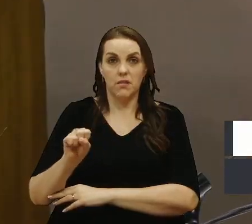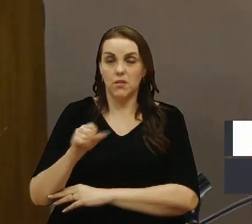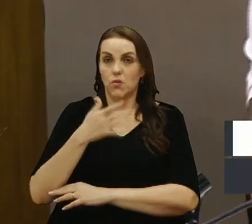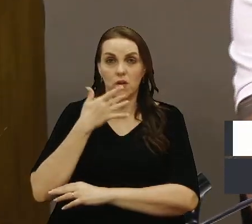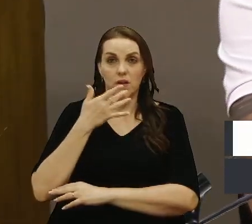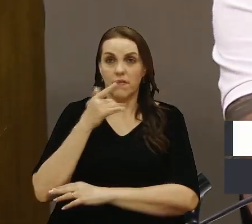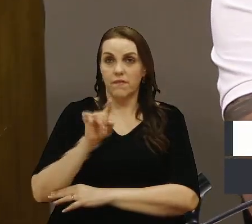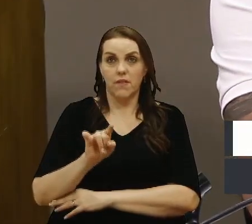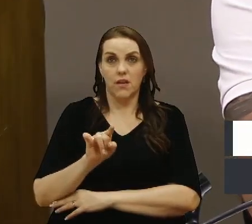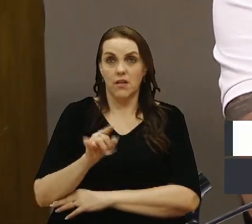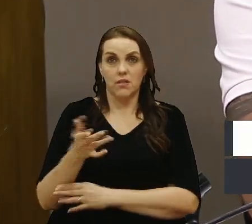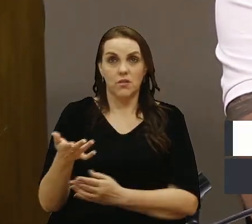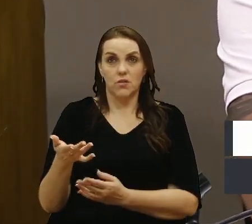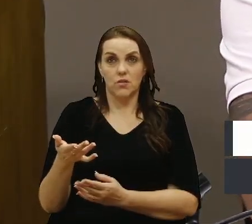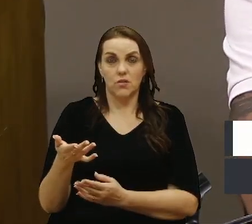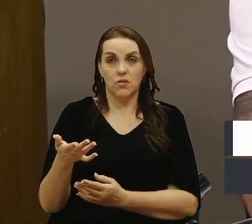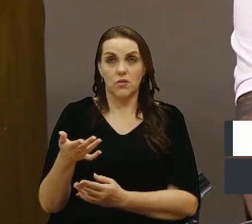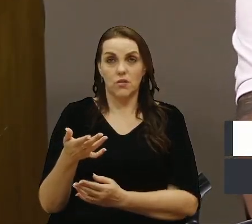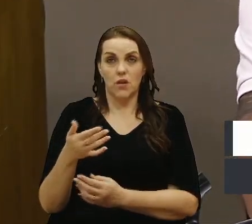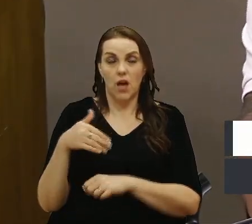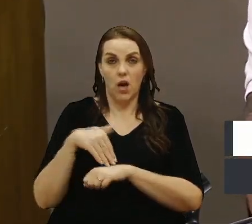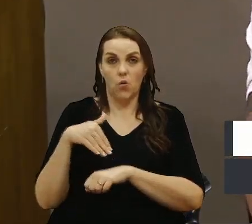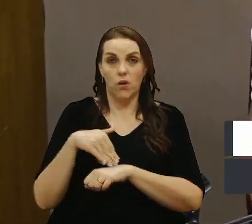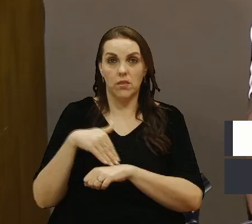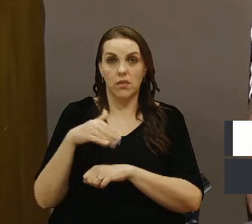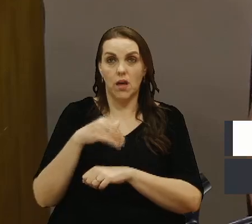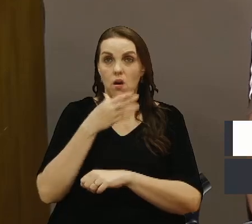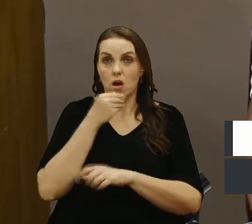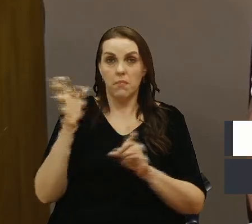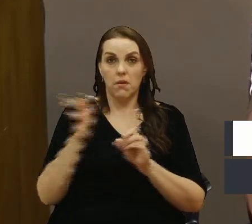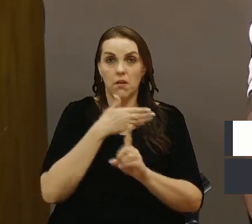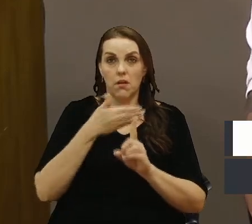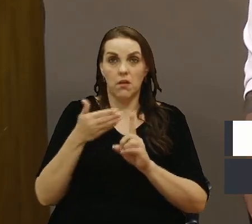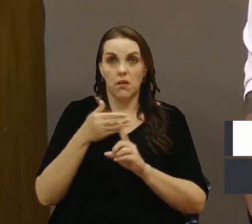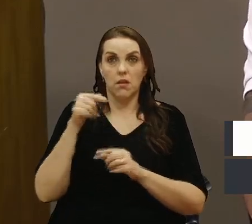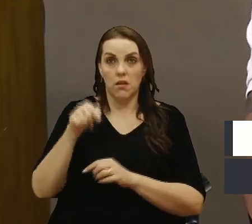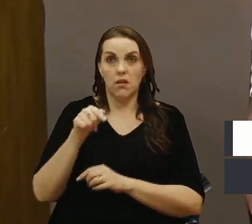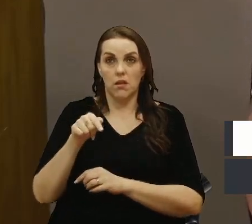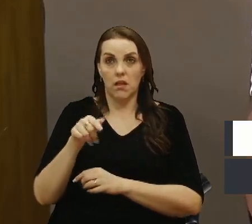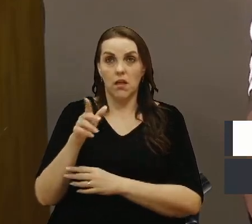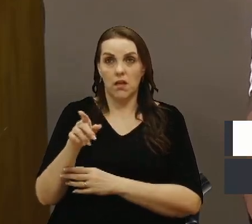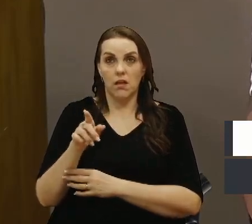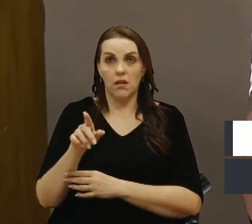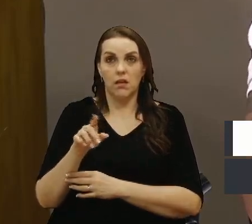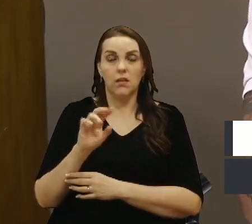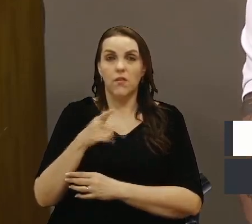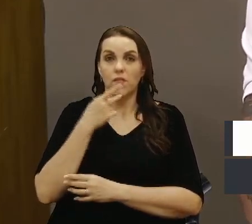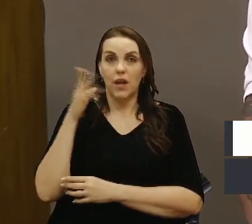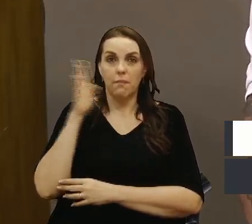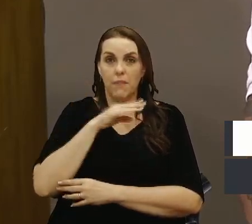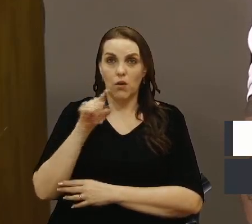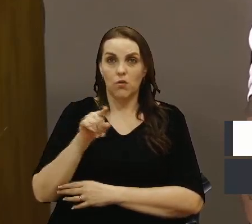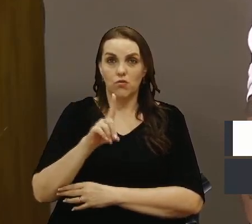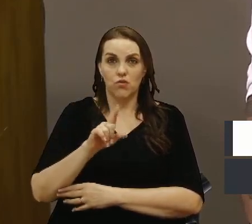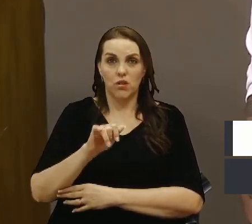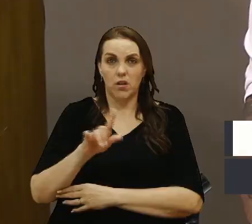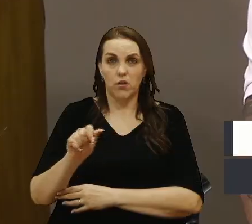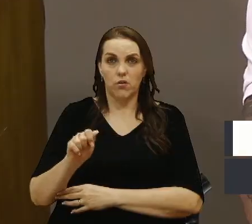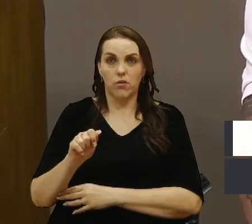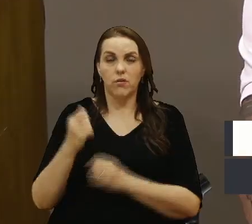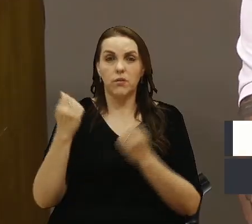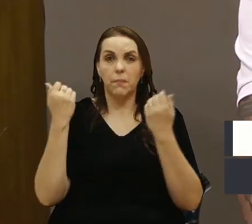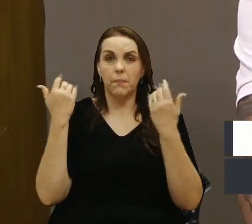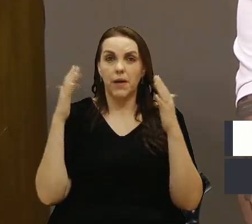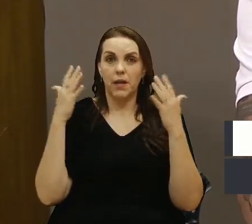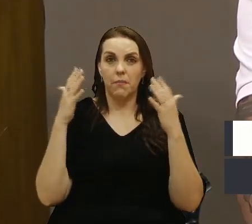eu ter que aturar ainda o camarada me batendo na quadra e me batendo porque eu tinha falado mal do Diego. Não, não tinha não. Eu quero te parabenizar, Diego, porque tu